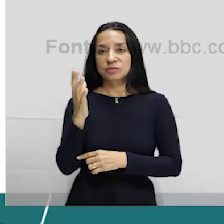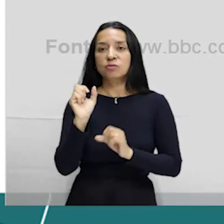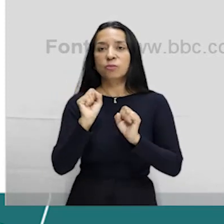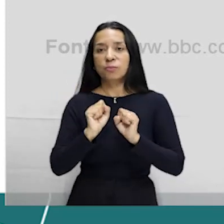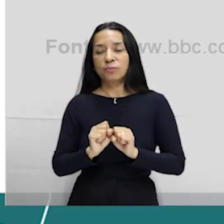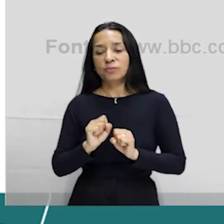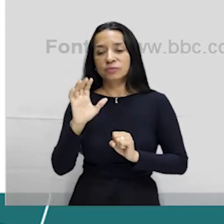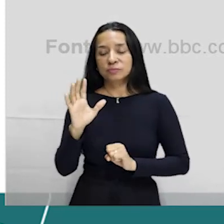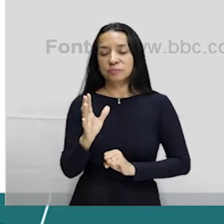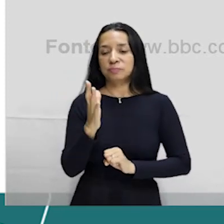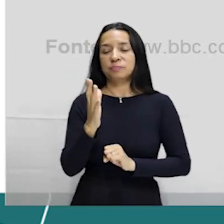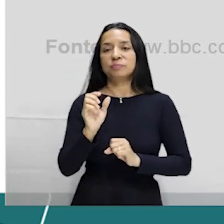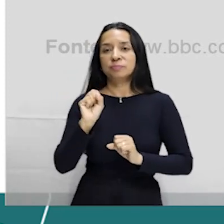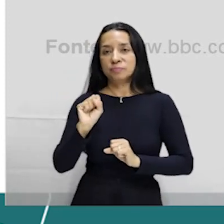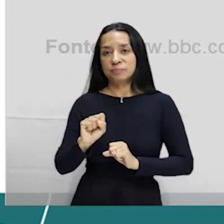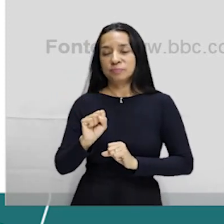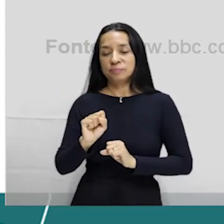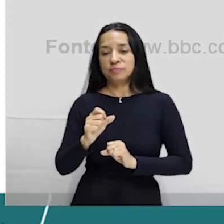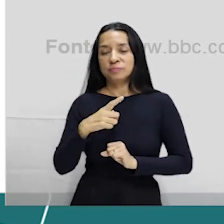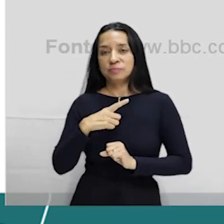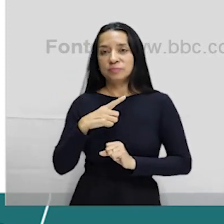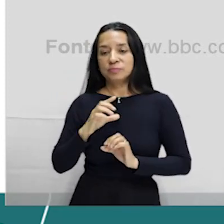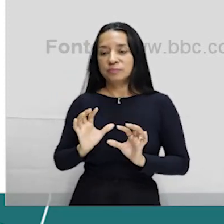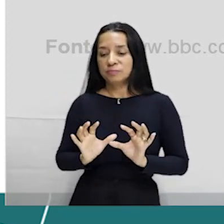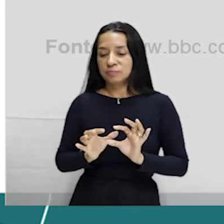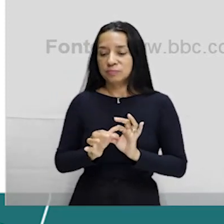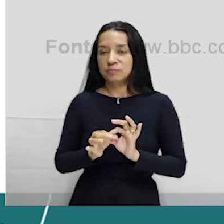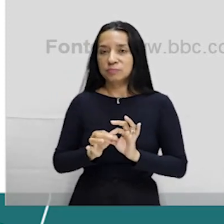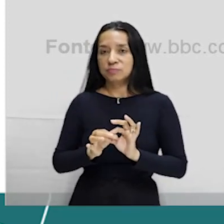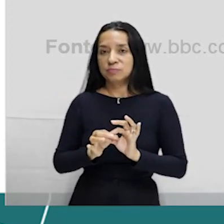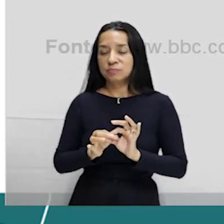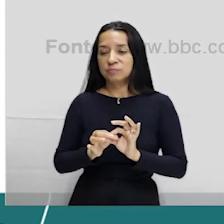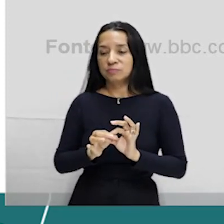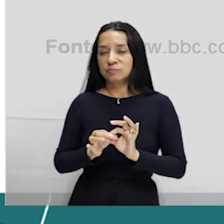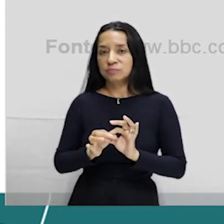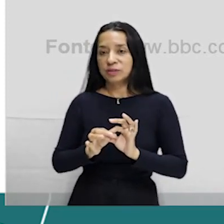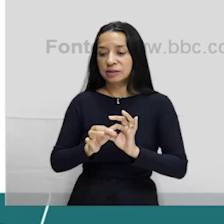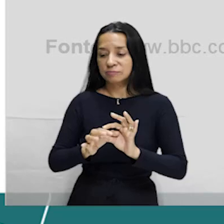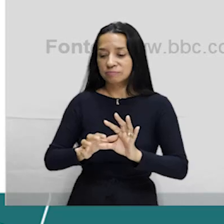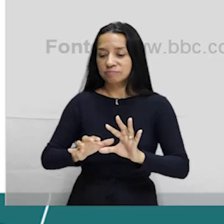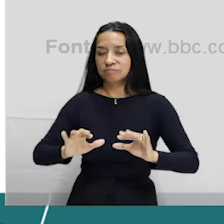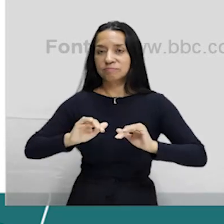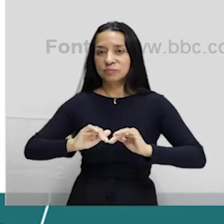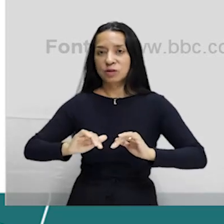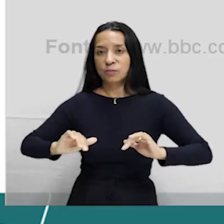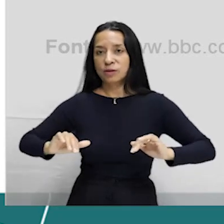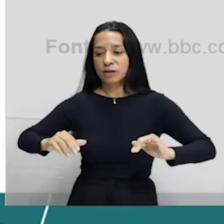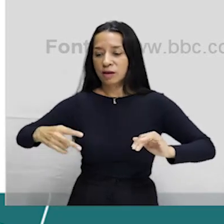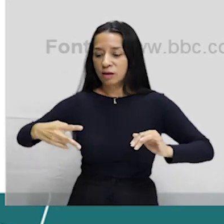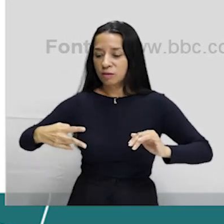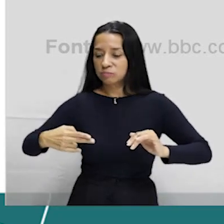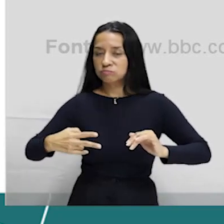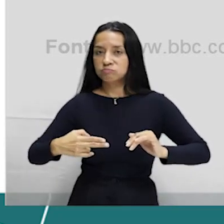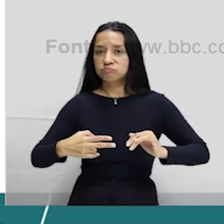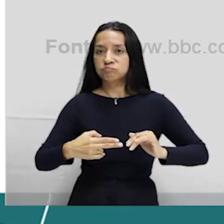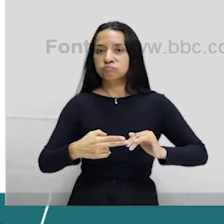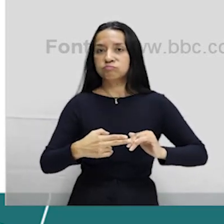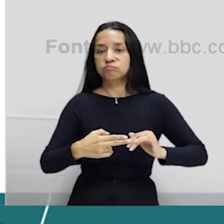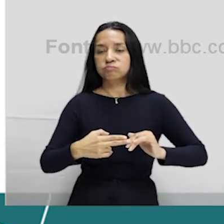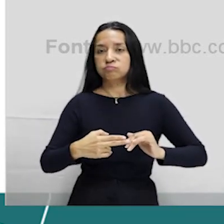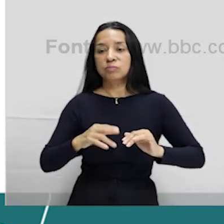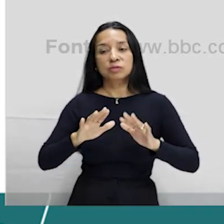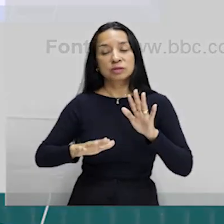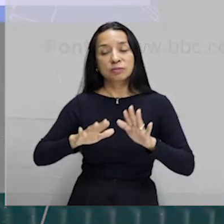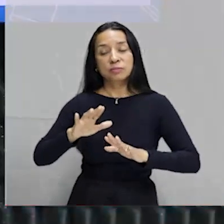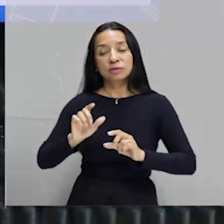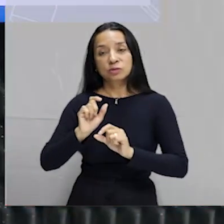pode acontecer de ter uma separação cirúrgica desses irmãos siameses, mas vai depender muito de quais são os